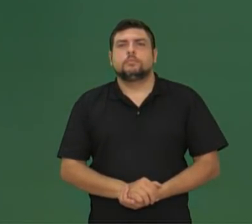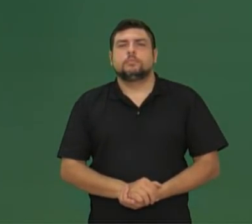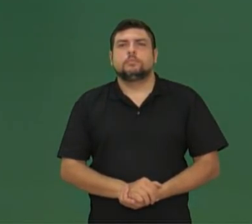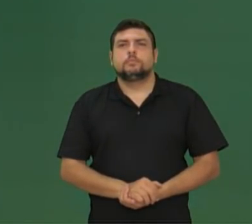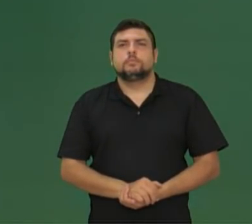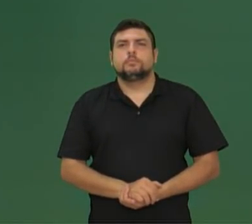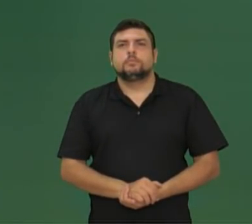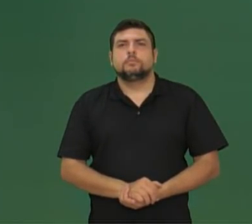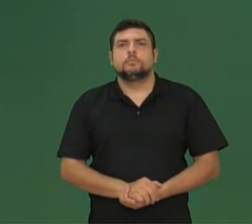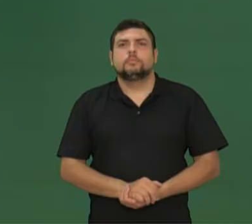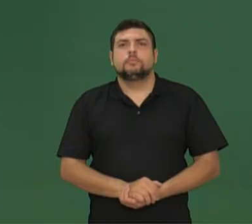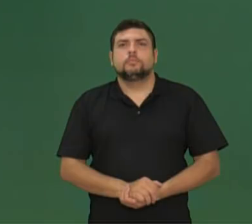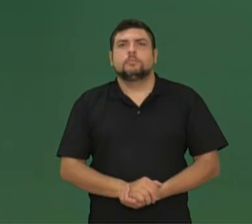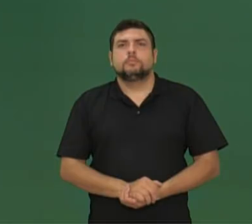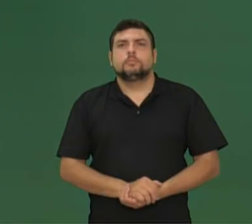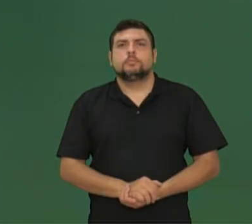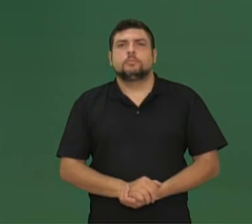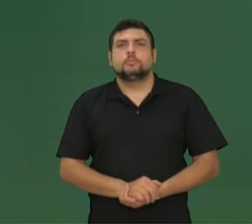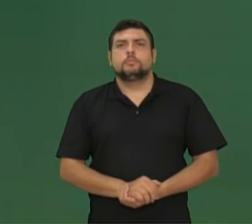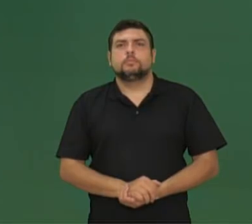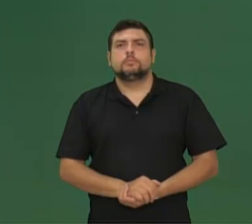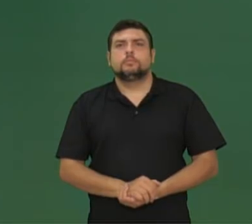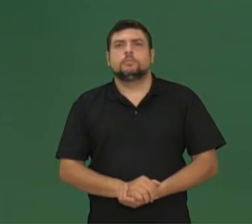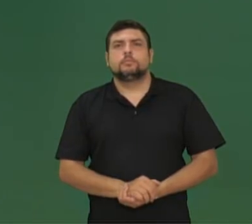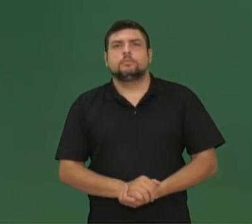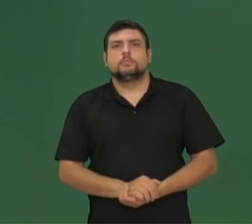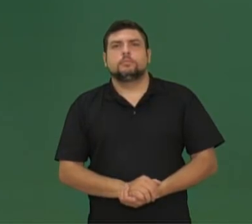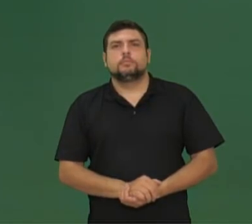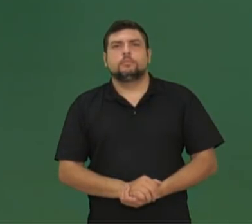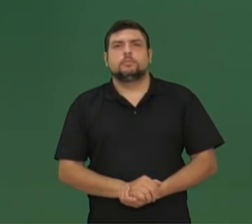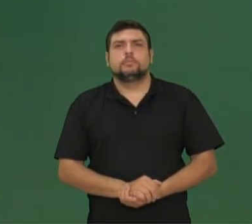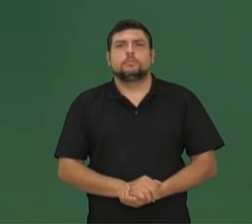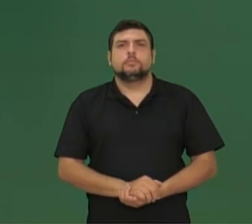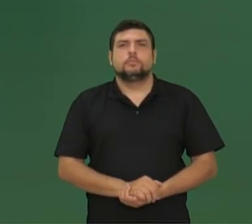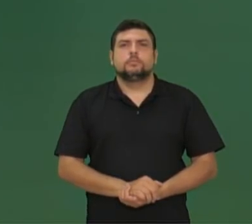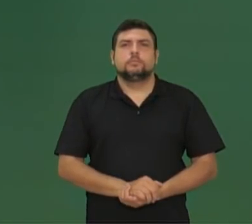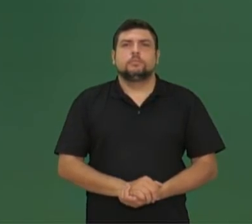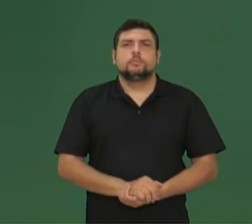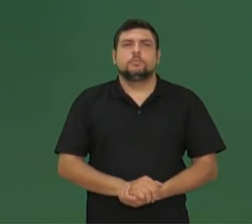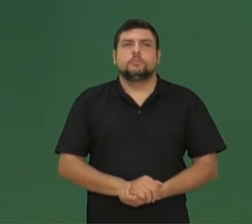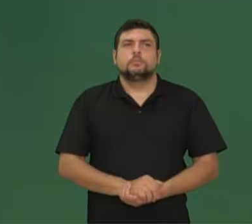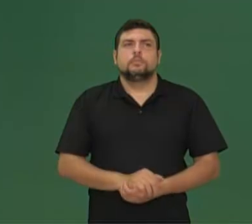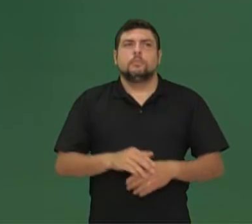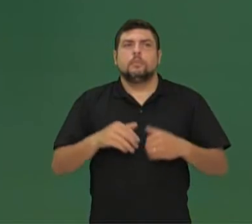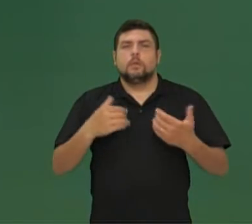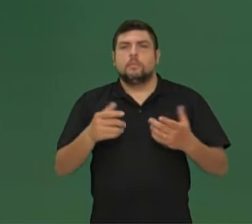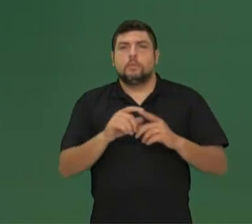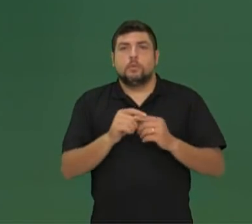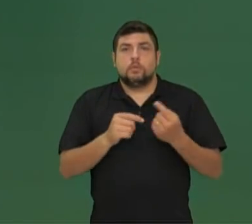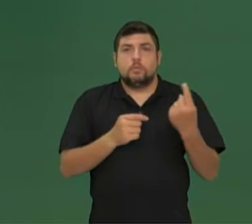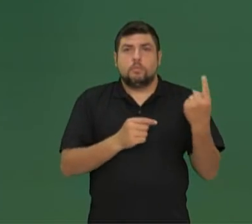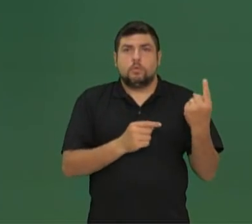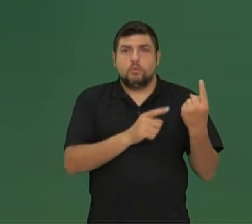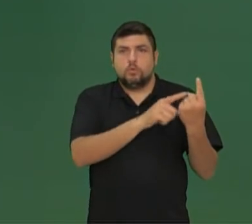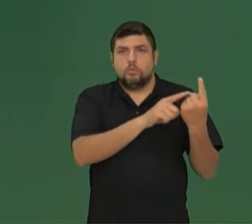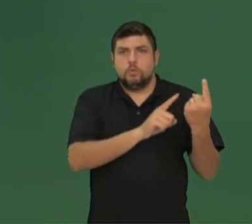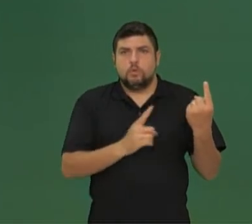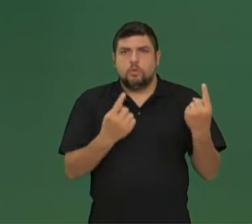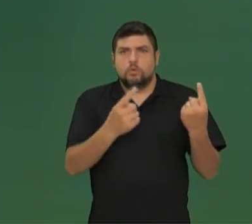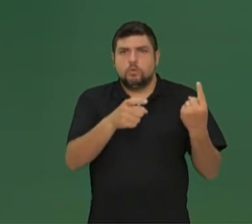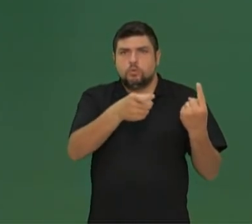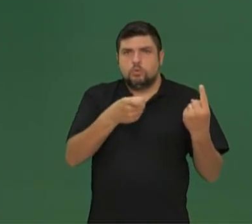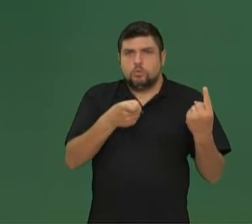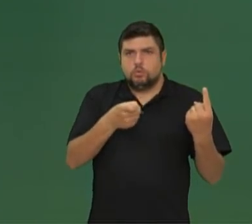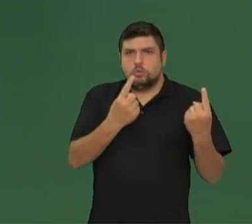zero. Encontrei o primeiro y. O segundo, substituí o 1. Aqui, módulo de 1 é 1. 1 vezes